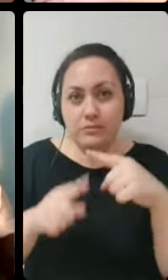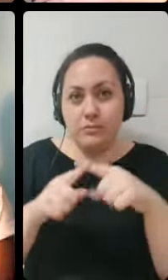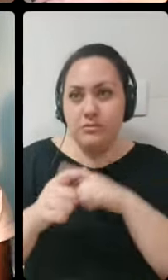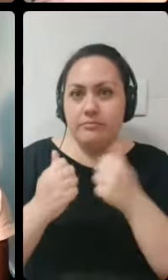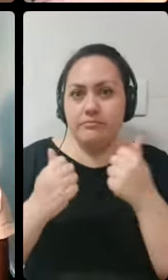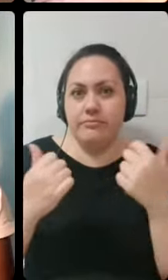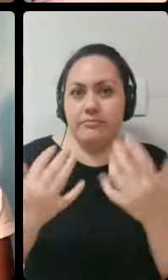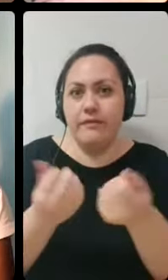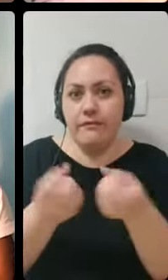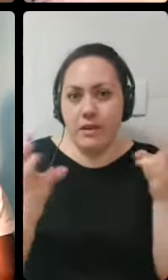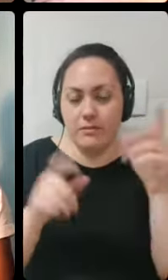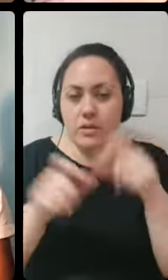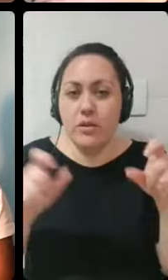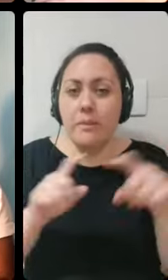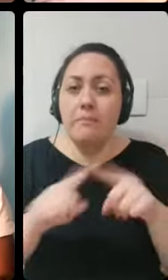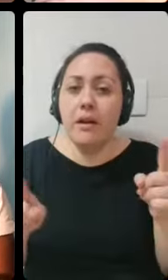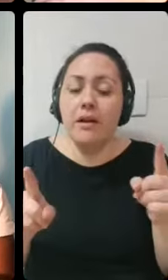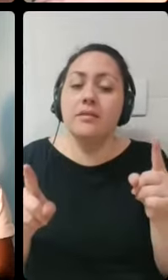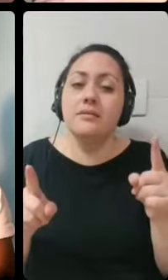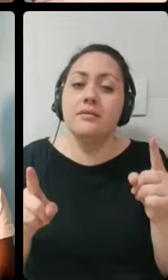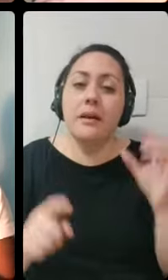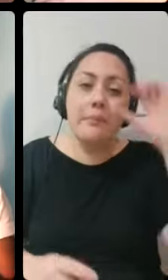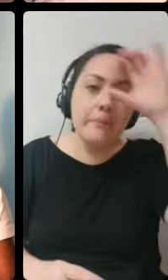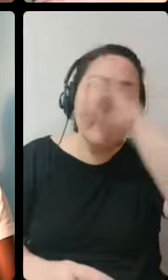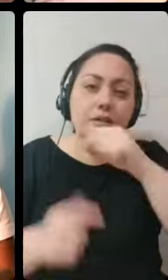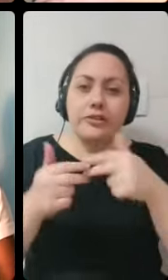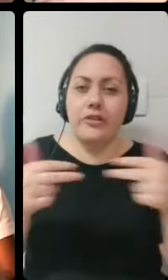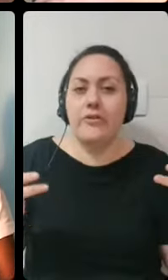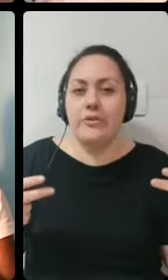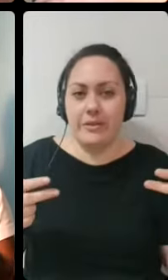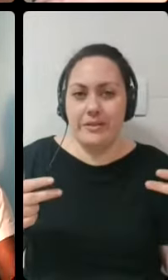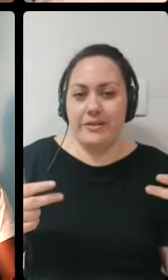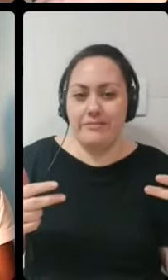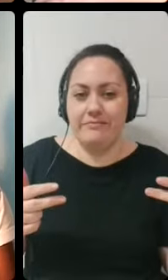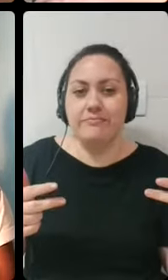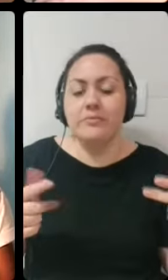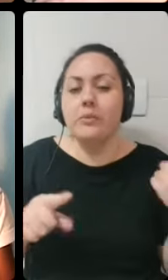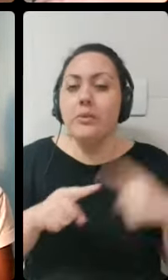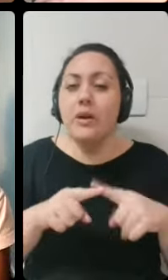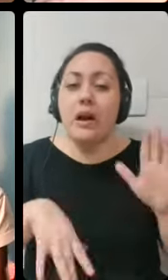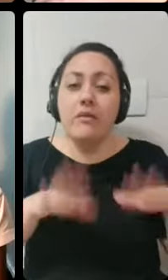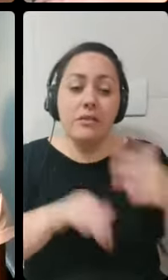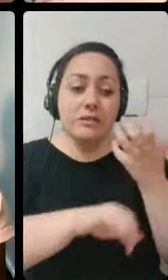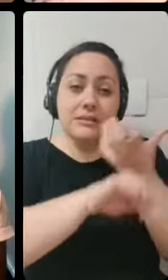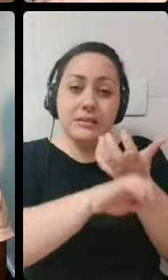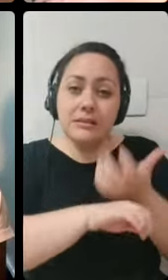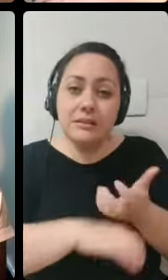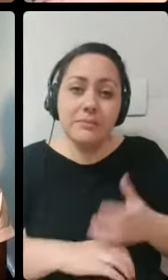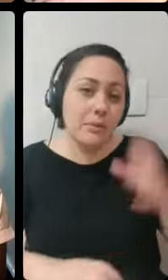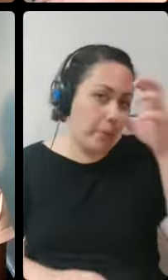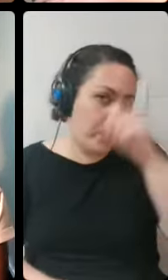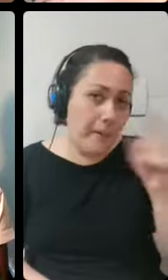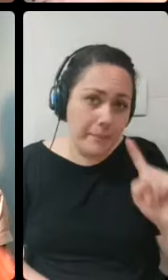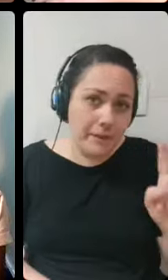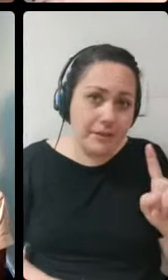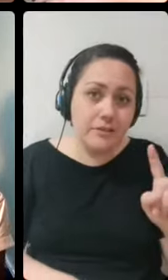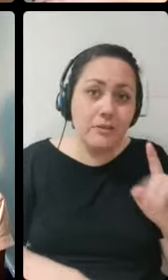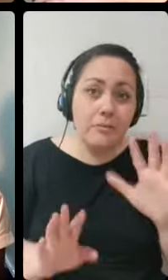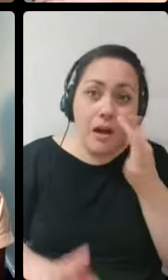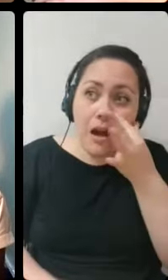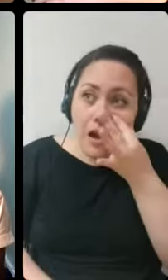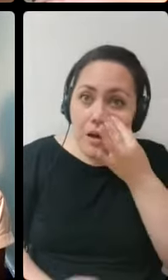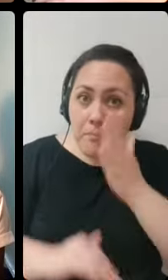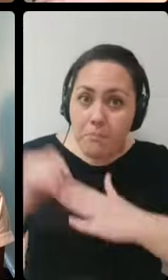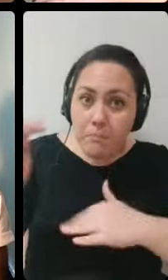muita coisa, assim. Coisas que talvez nas cadeiras da universidade a gente não vai aprender, né? Porque é uma questão